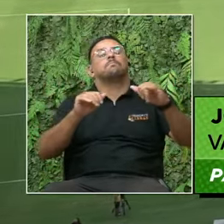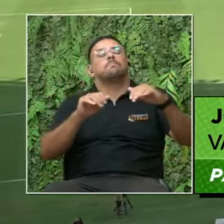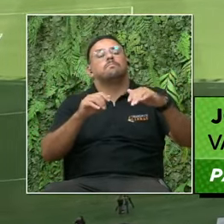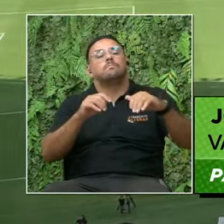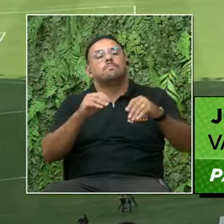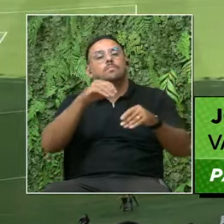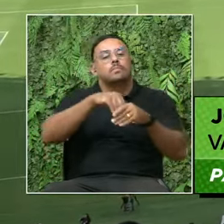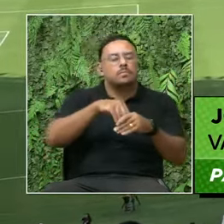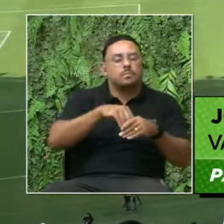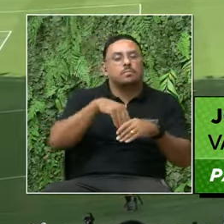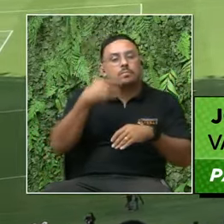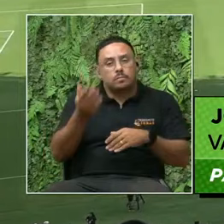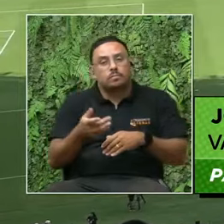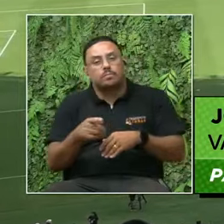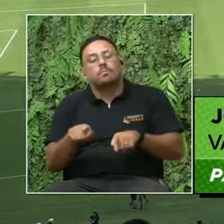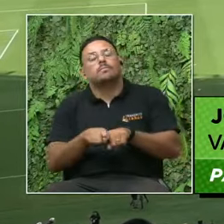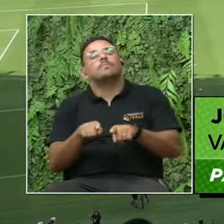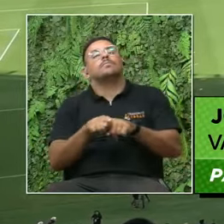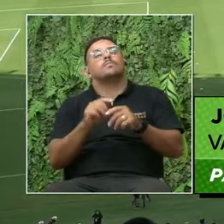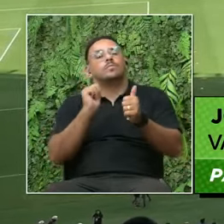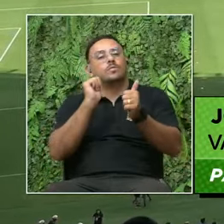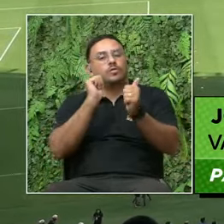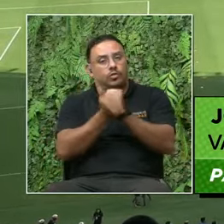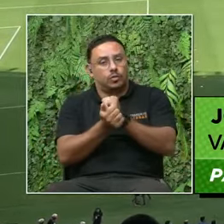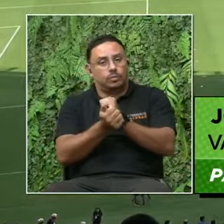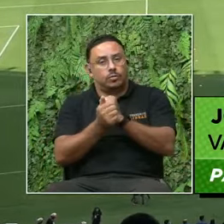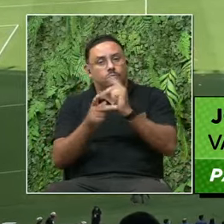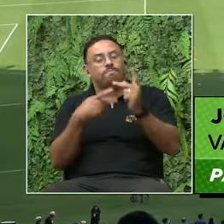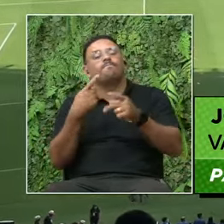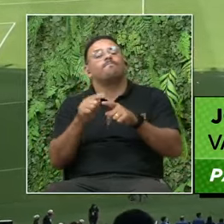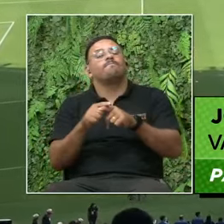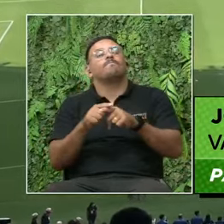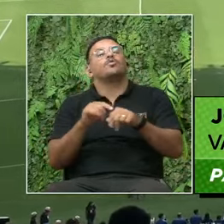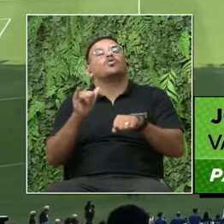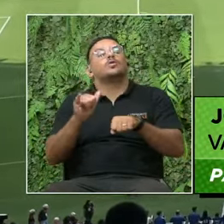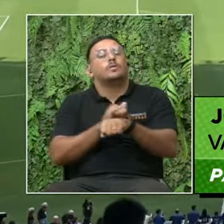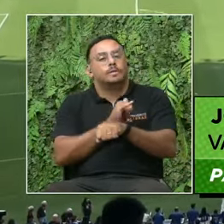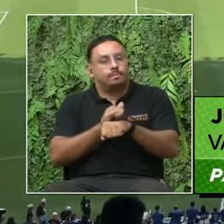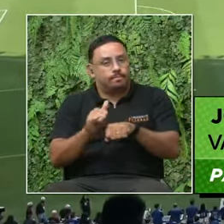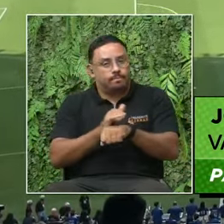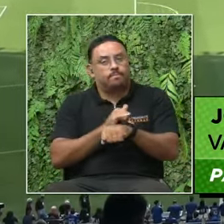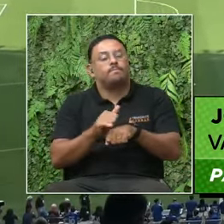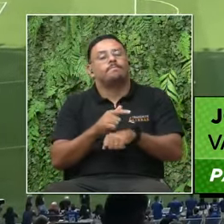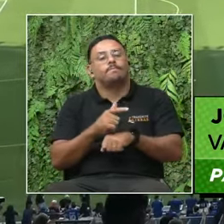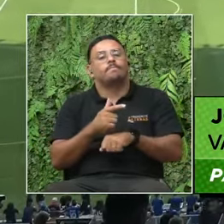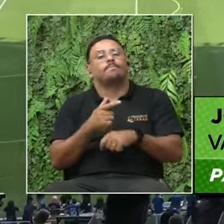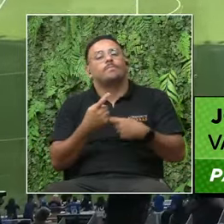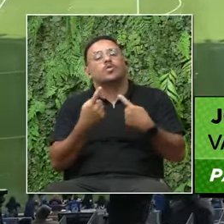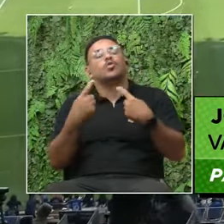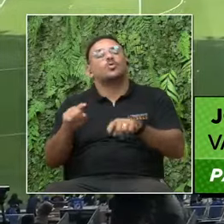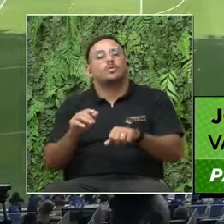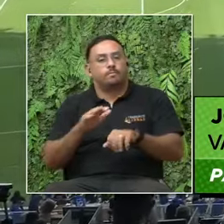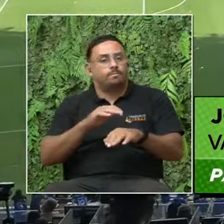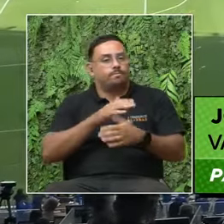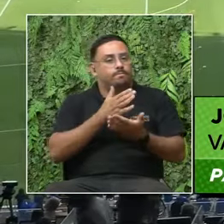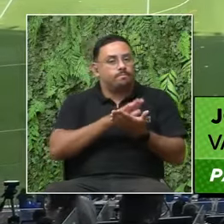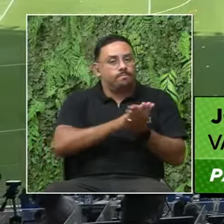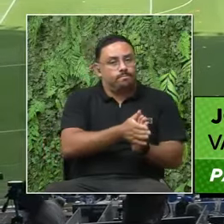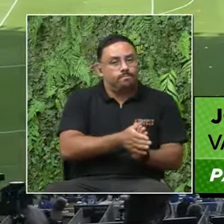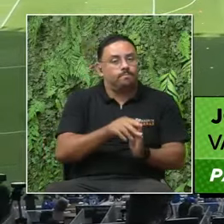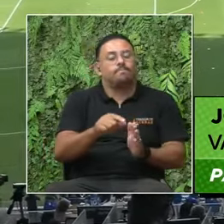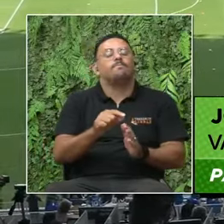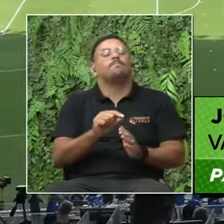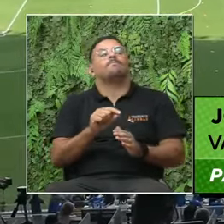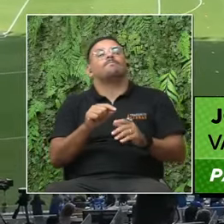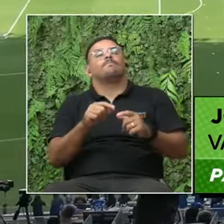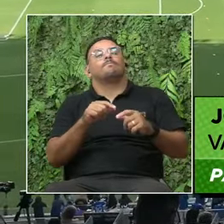externas e o futebol nós consideramos que é estratégico no enfrentamento ao racismo o futebol ele é um espaço